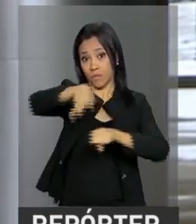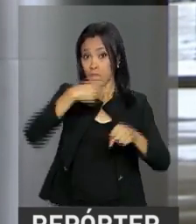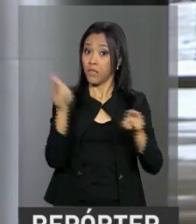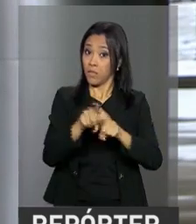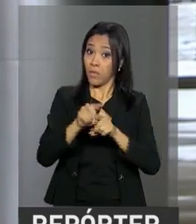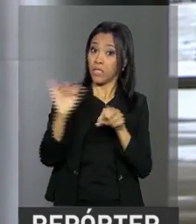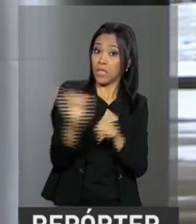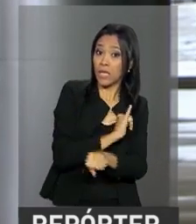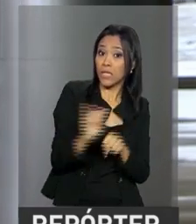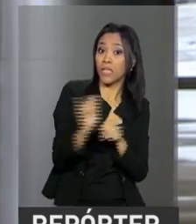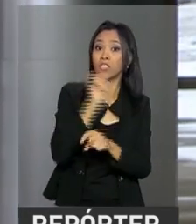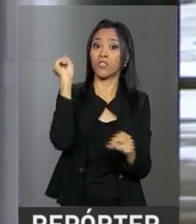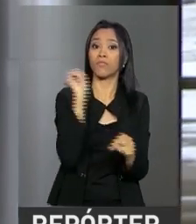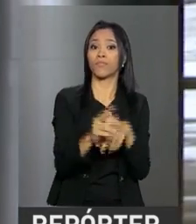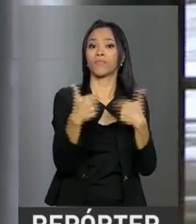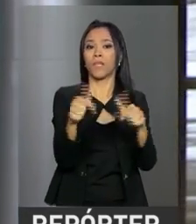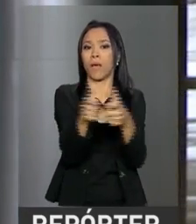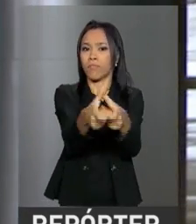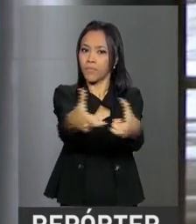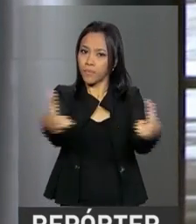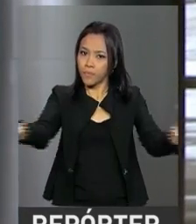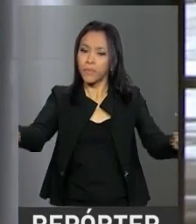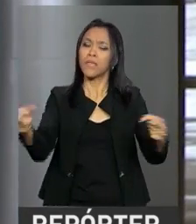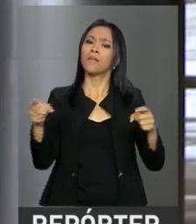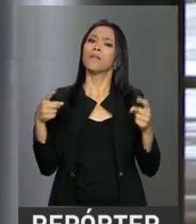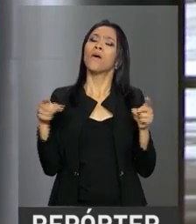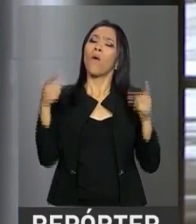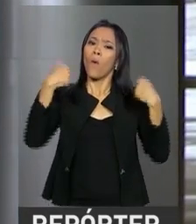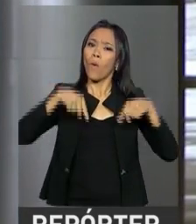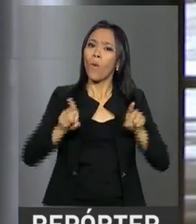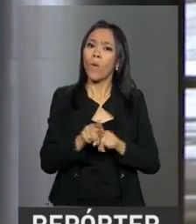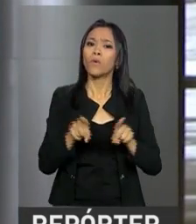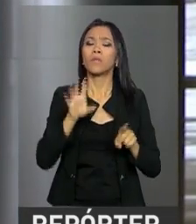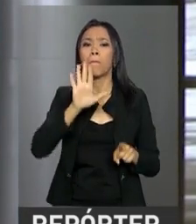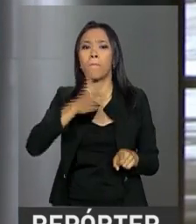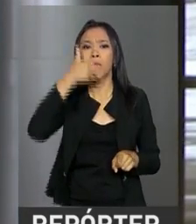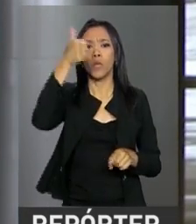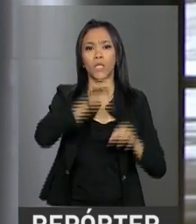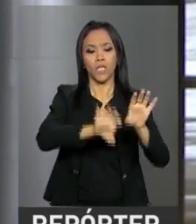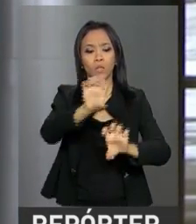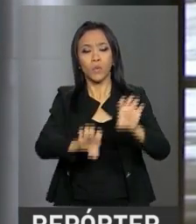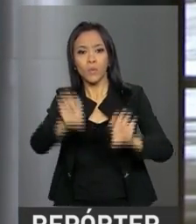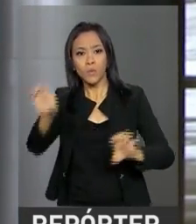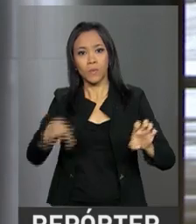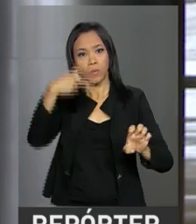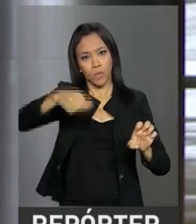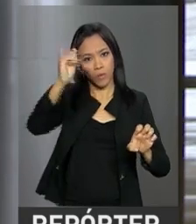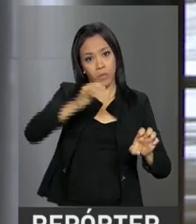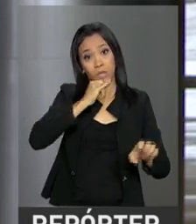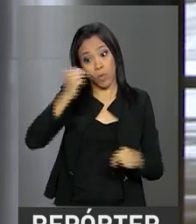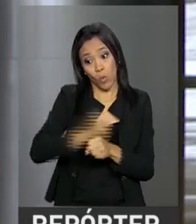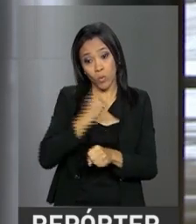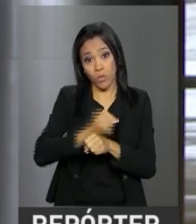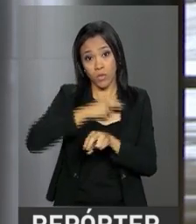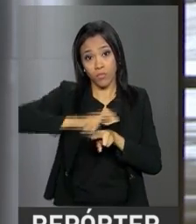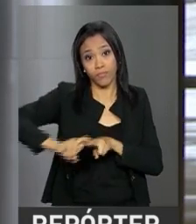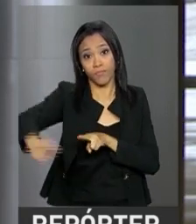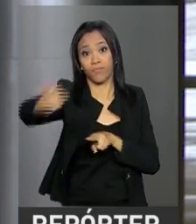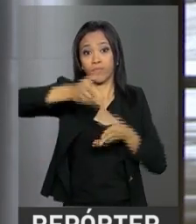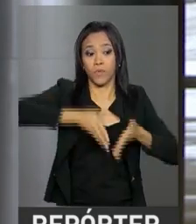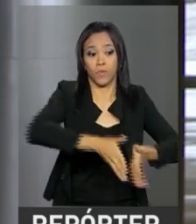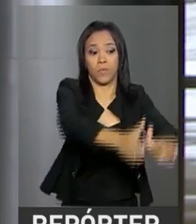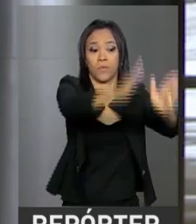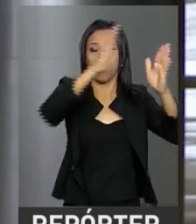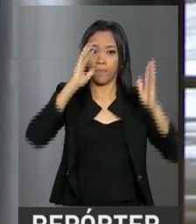trouxeram ao presidente sugestões de melhorias na infraestrutura do país como por exemplo a revitalização de algumas rodovias as federações